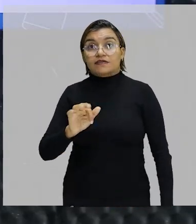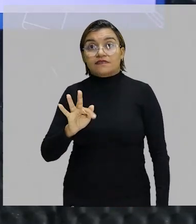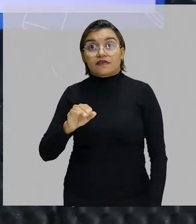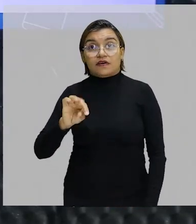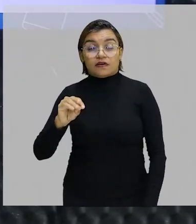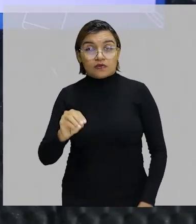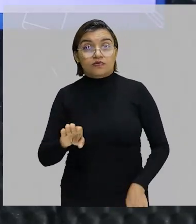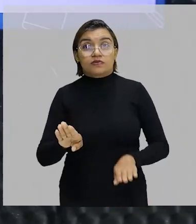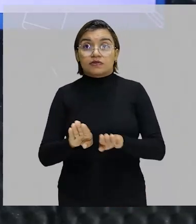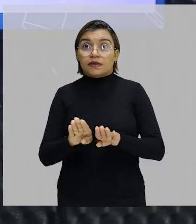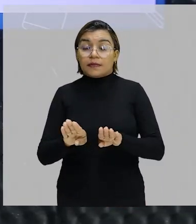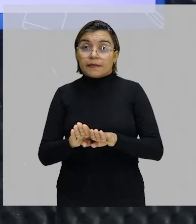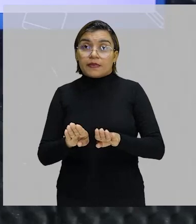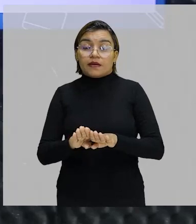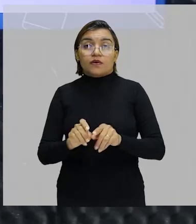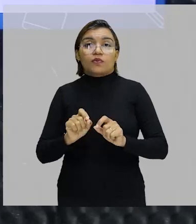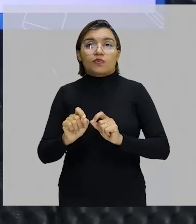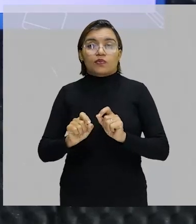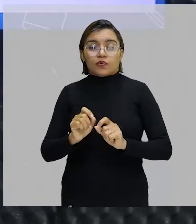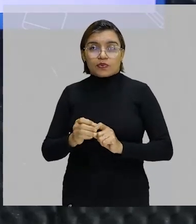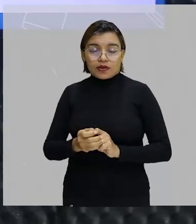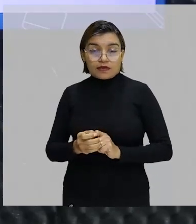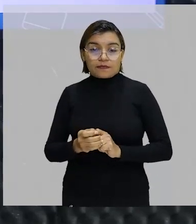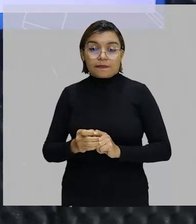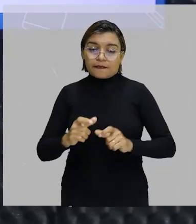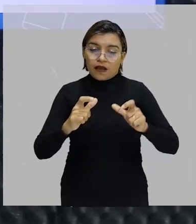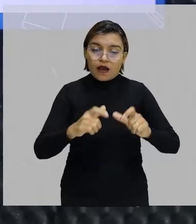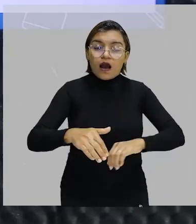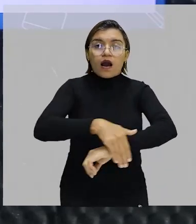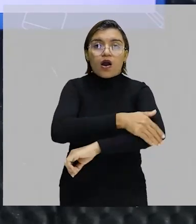linha d'água para esta rua. É algo que vai beneficiar uma